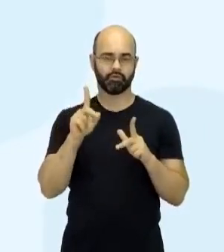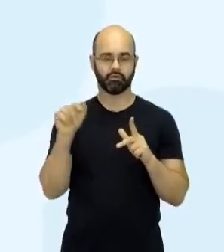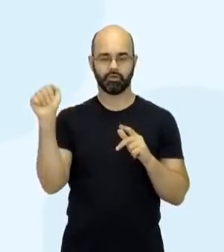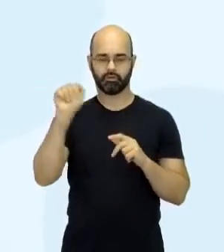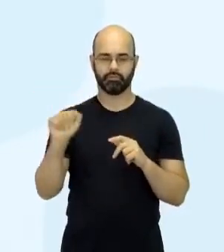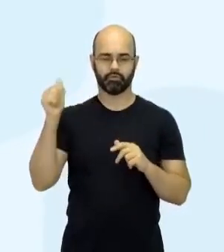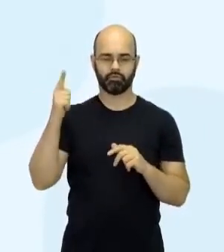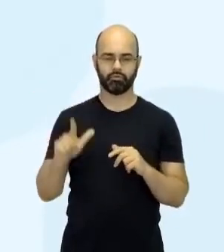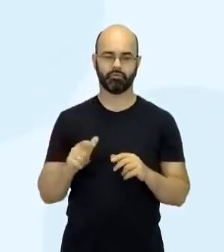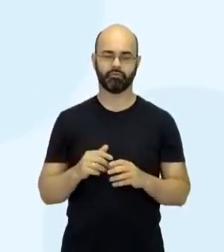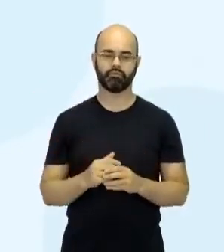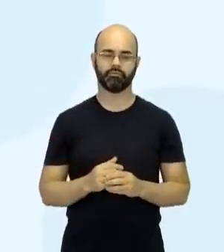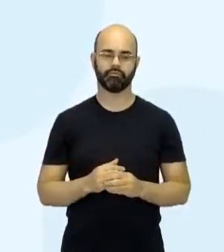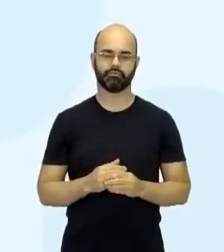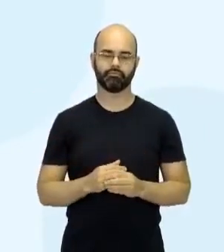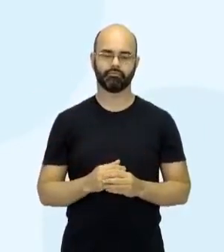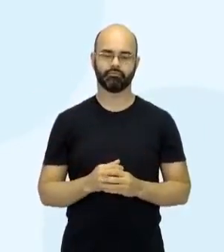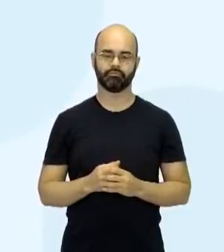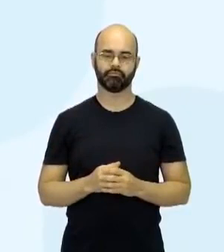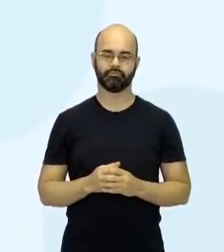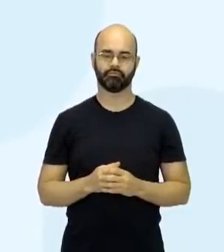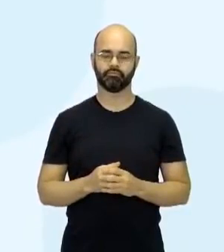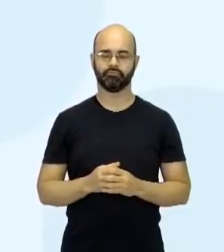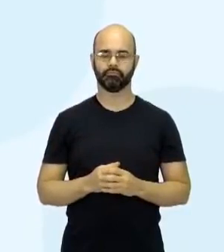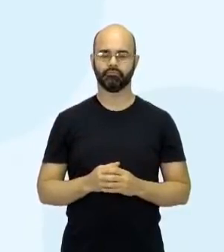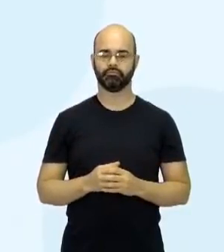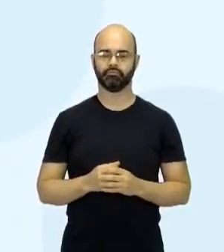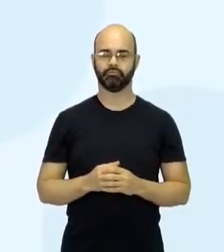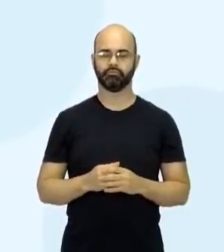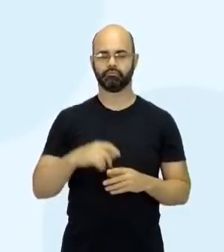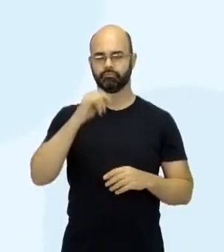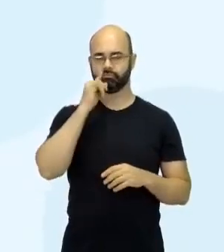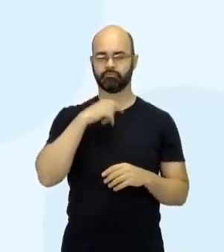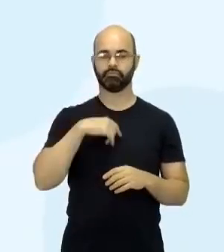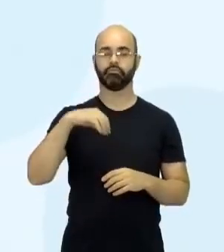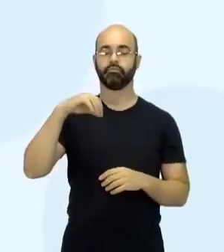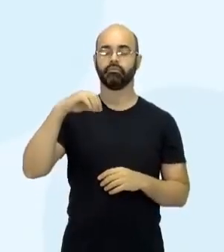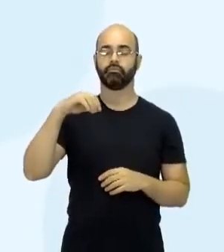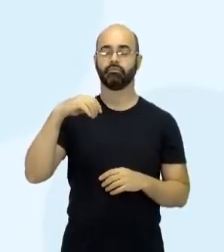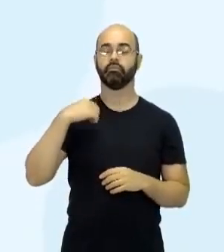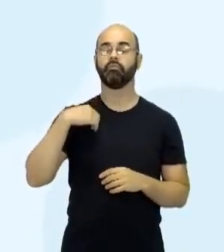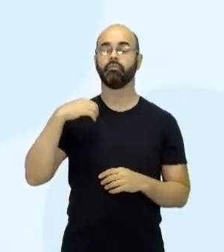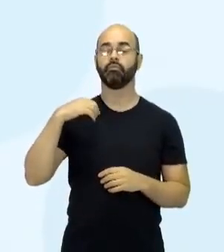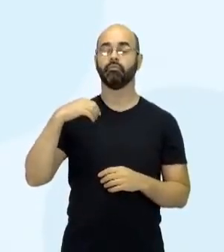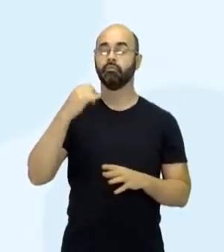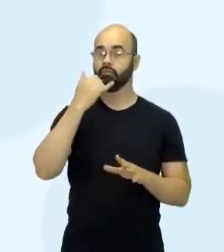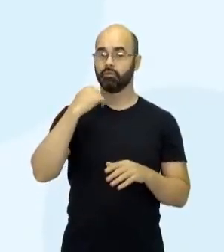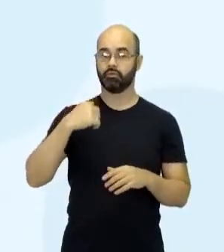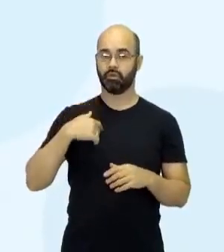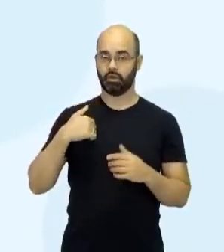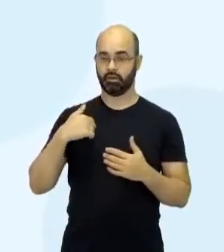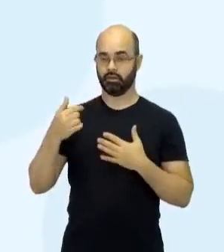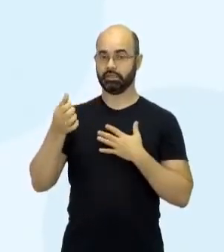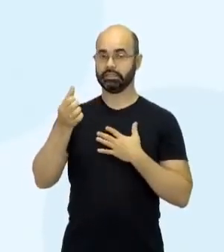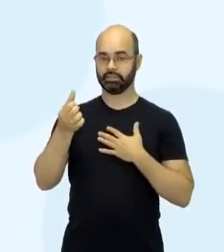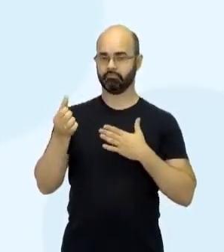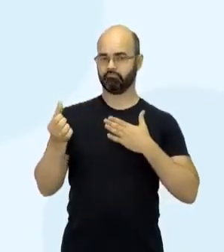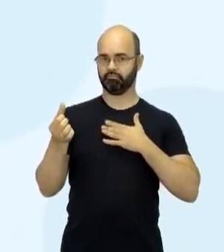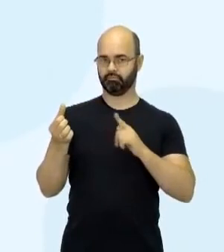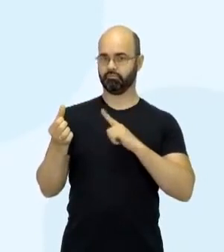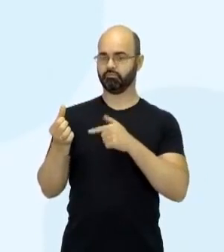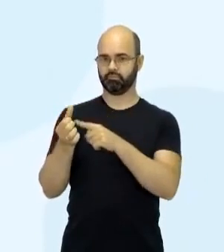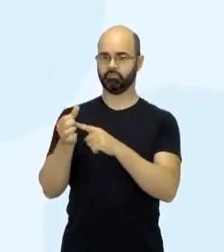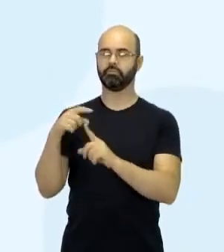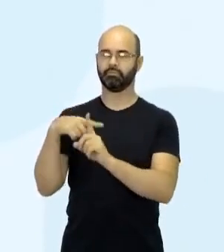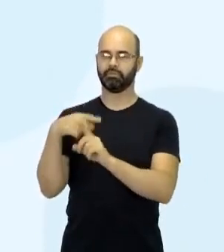tudo aqui primeiro. Então, eu tenho o seguinte. Eu tenho 9, então o 6 aqui... Desculpa, eu tenho 6, ele está positivo.